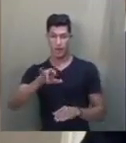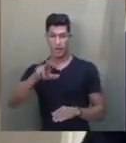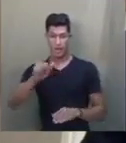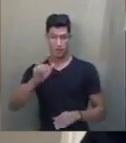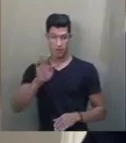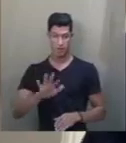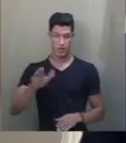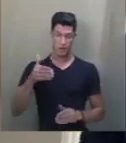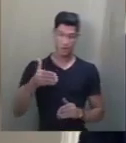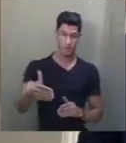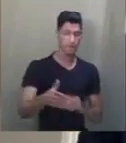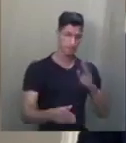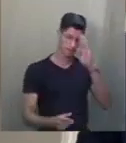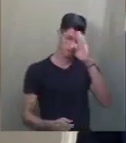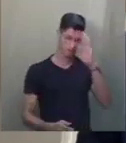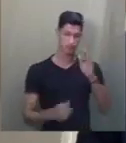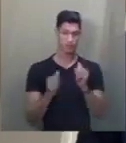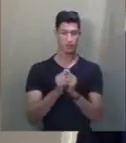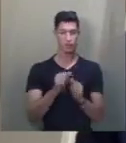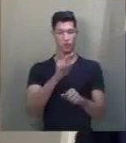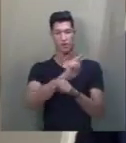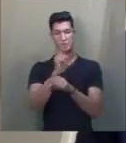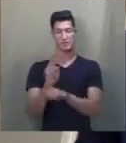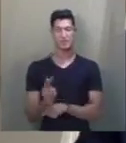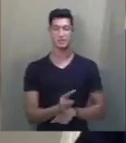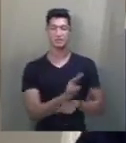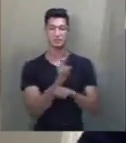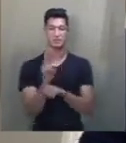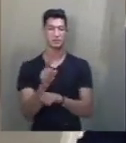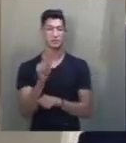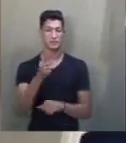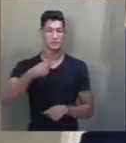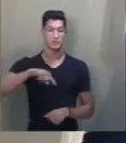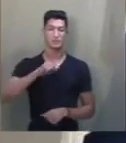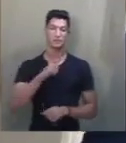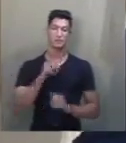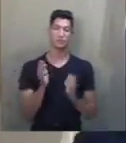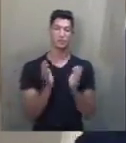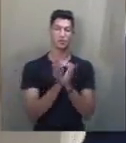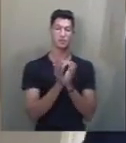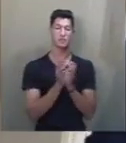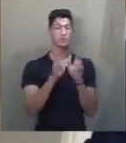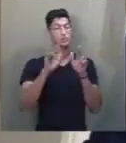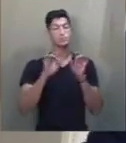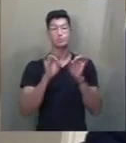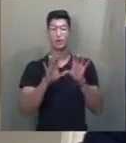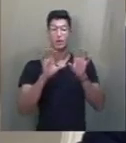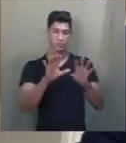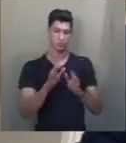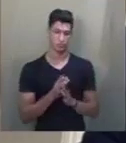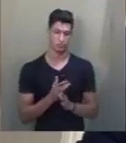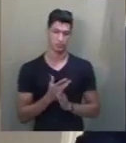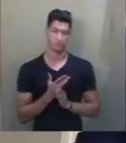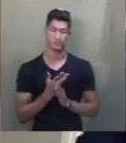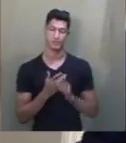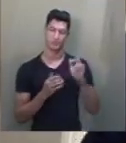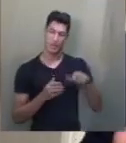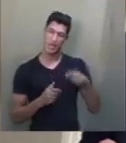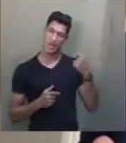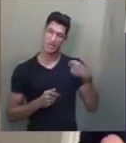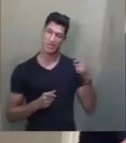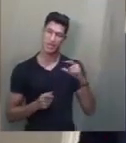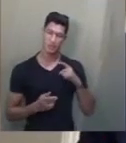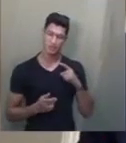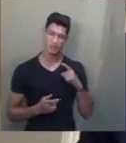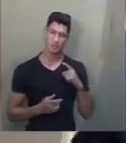e principalmente com a fiscalização, que nós temos uma comissão que trata só disso. Então, é